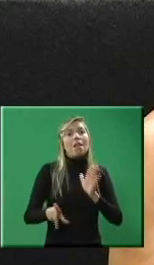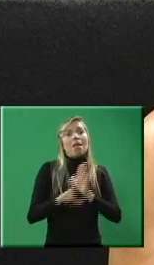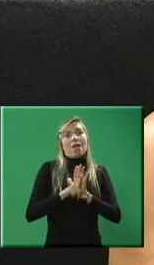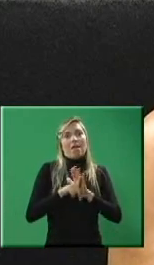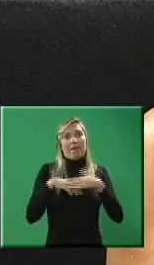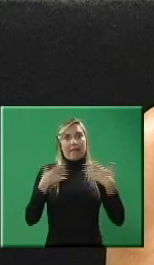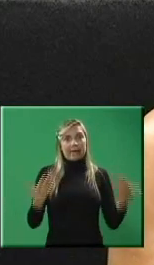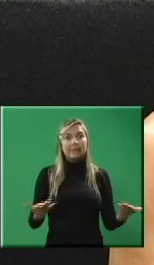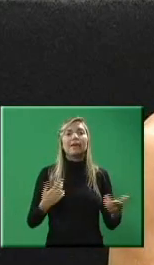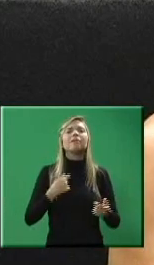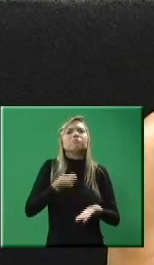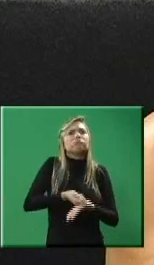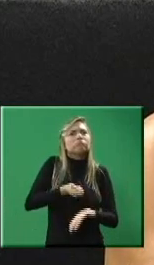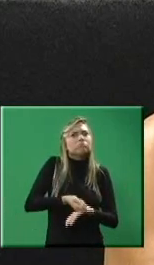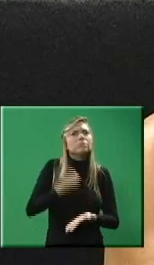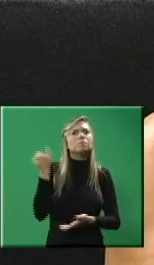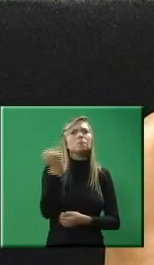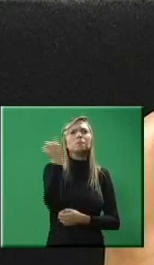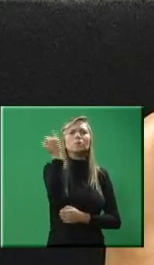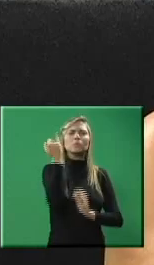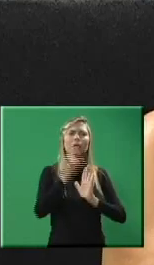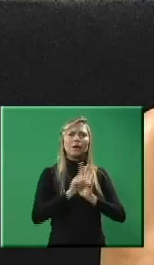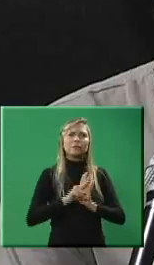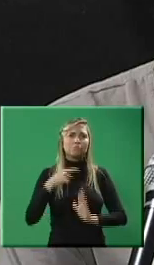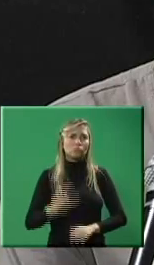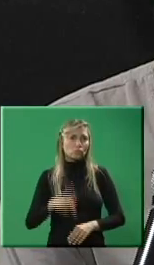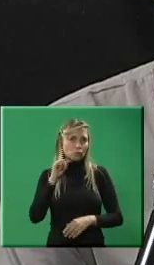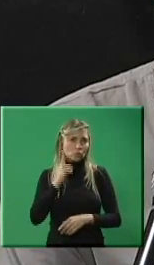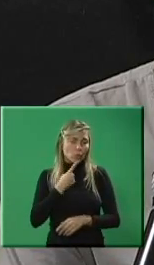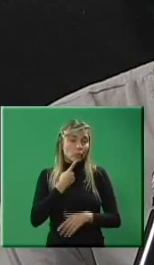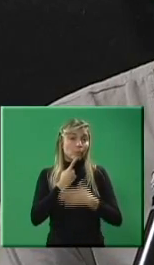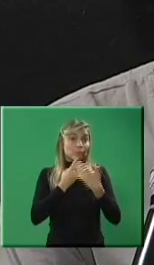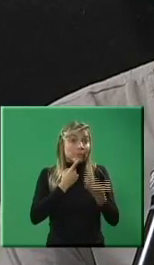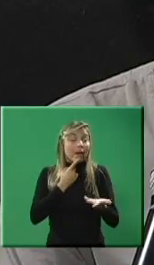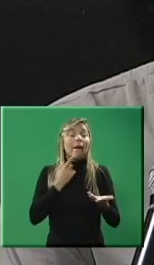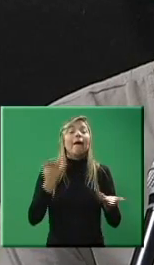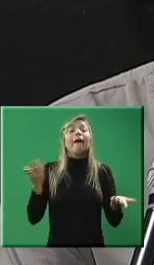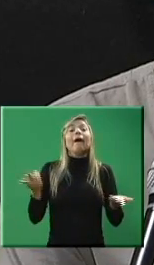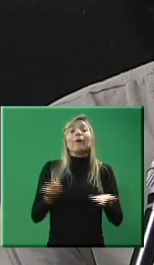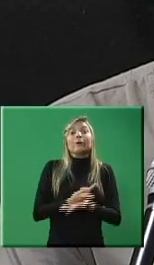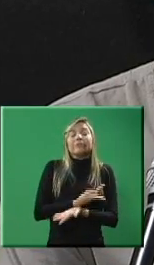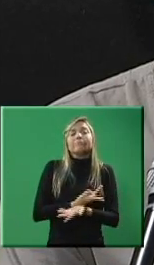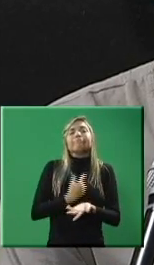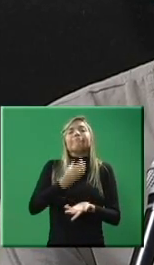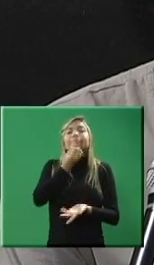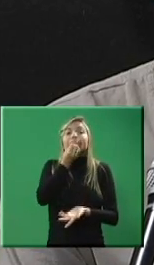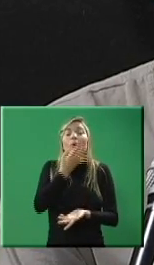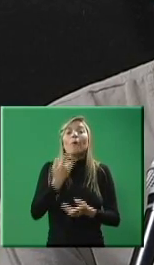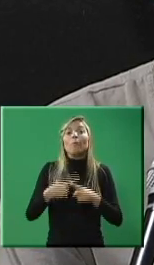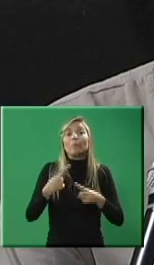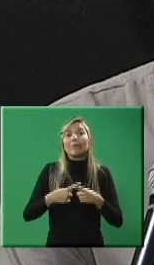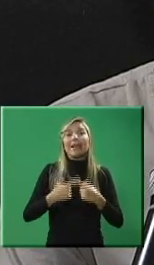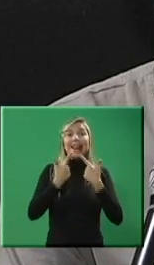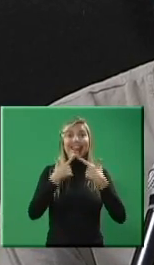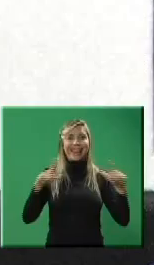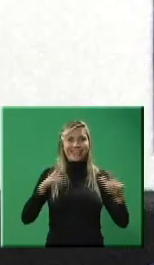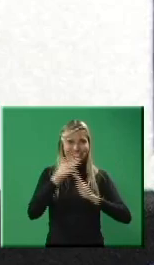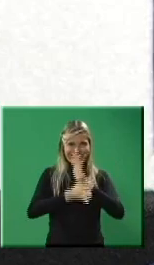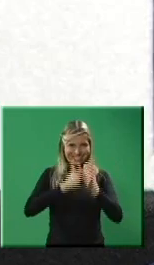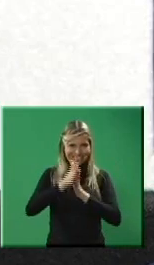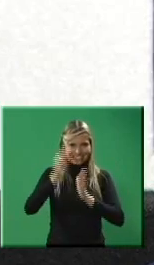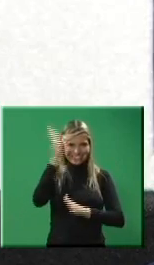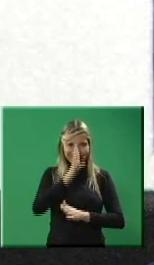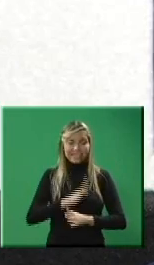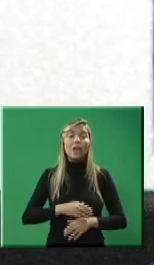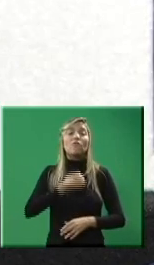cobrar algumas questões importantes para os surdos. Então, na verdade, essa língua veio garantir